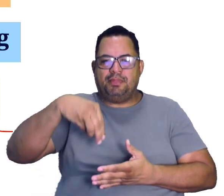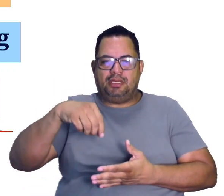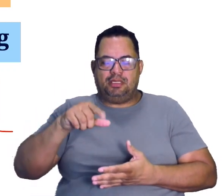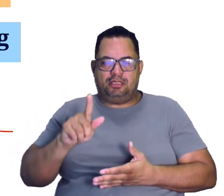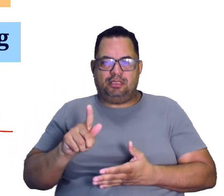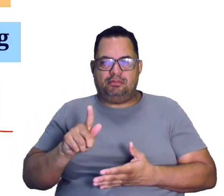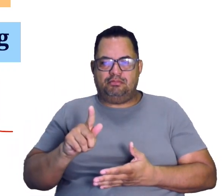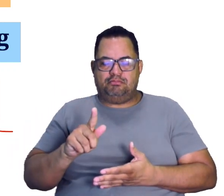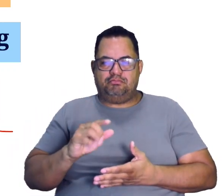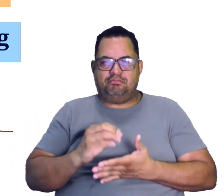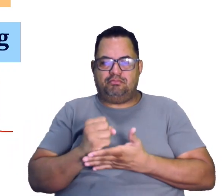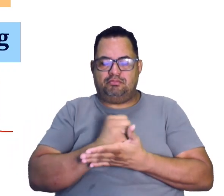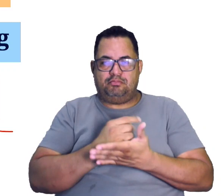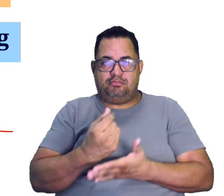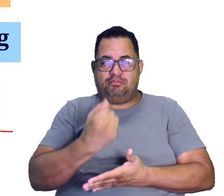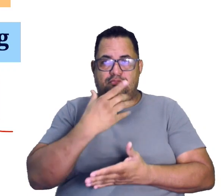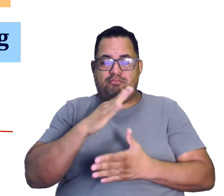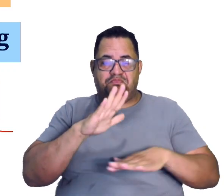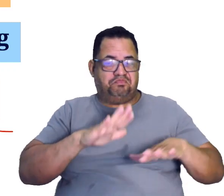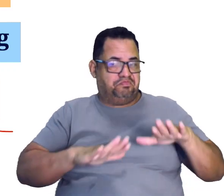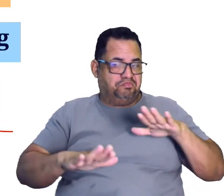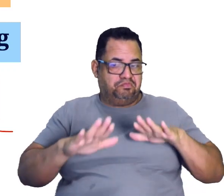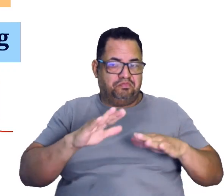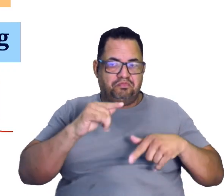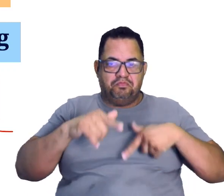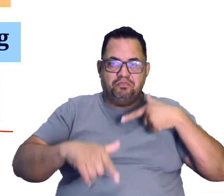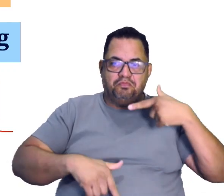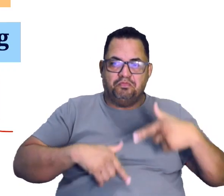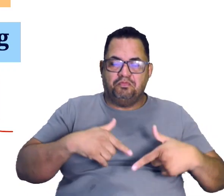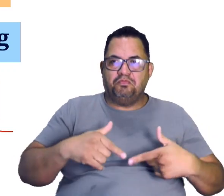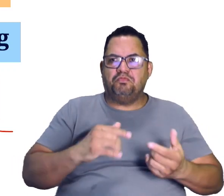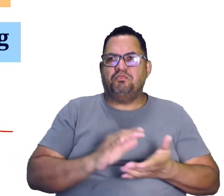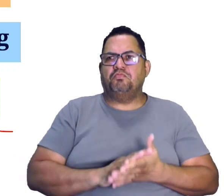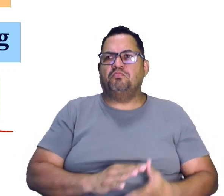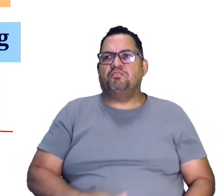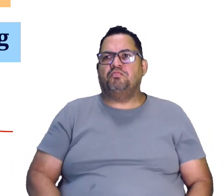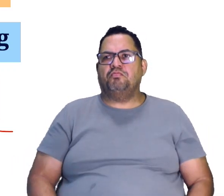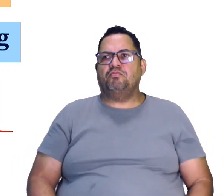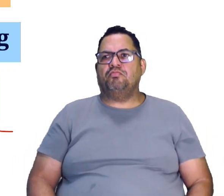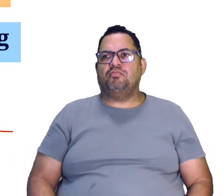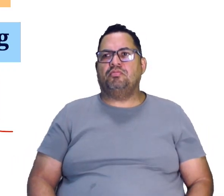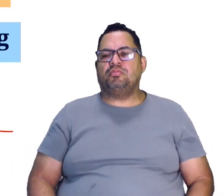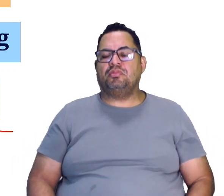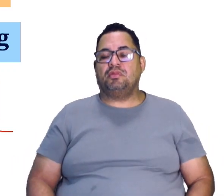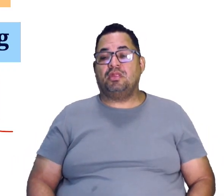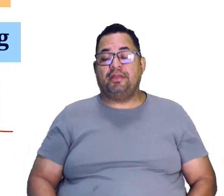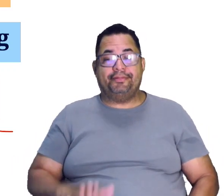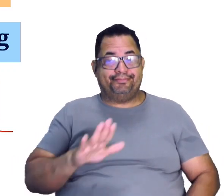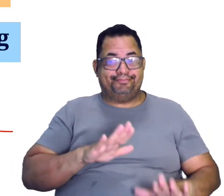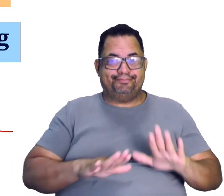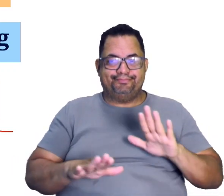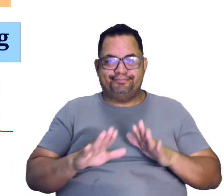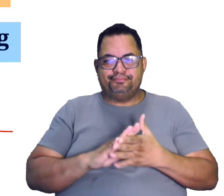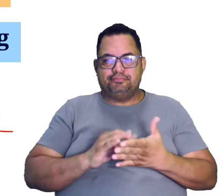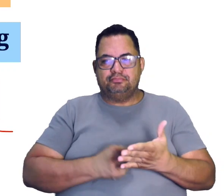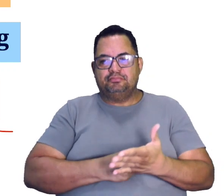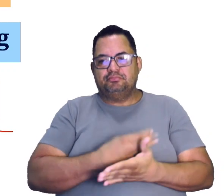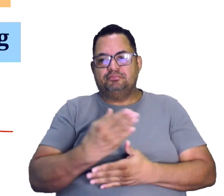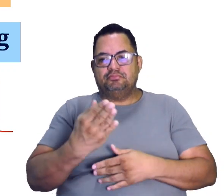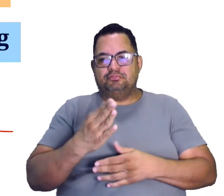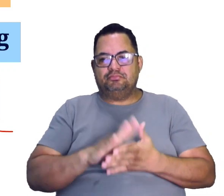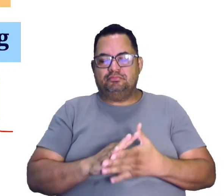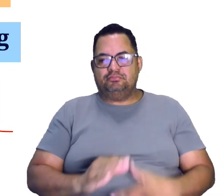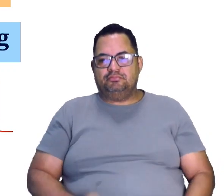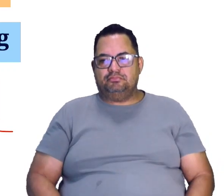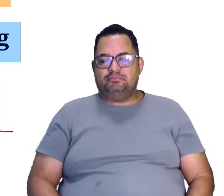miligrama. Exatamente. Tá bom? Aí, dependendo, você vai trabalhar quilo, tonelada, enfim, depende da quantidade de matéria que